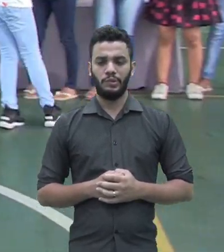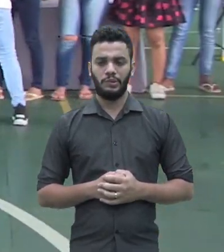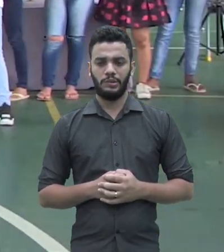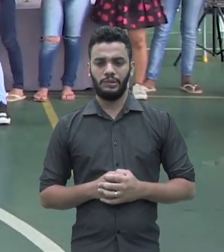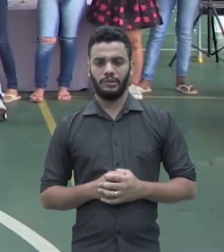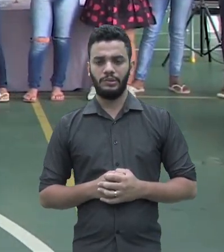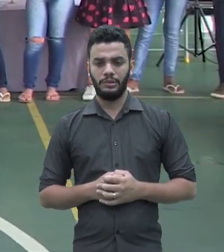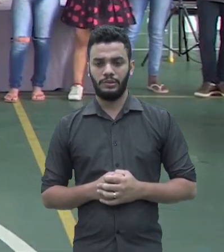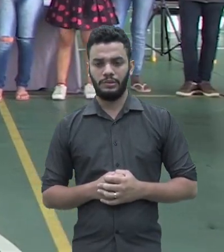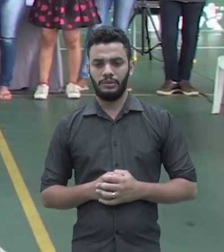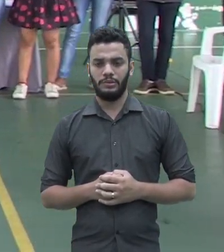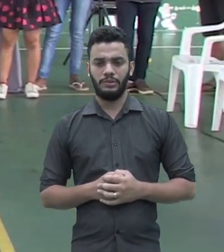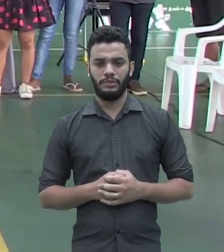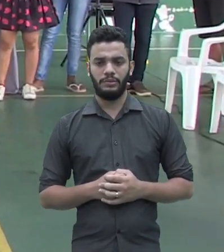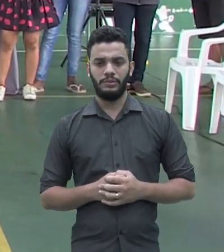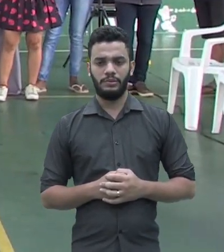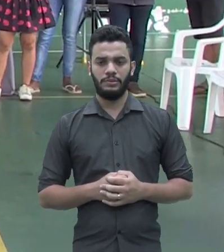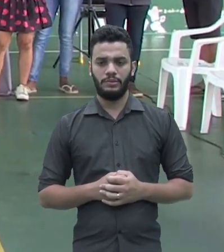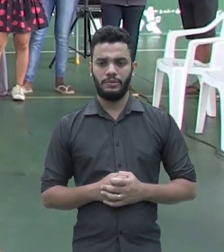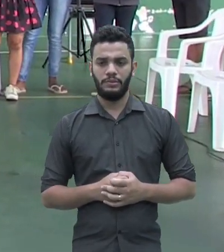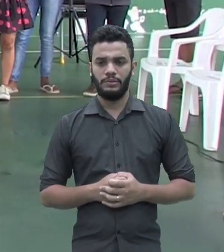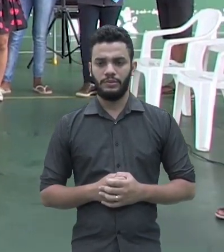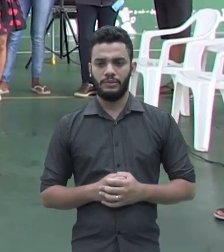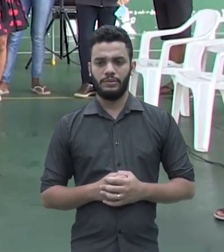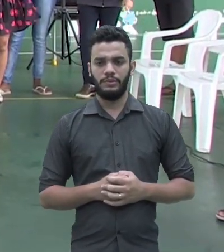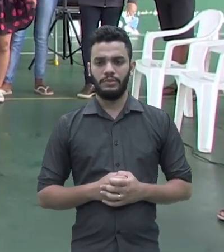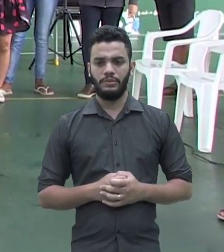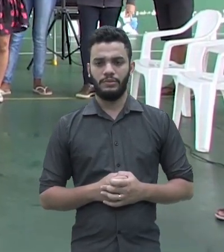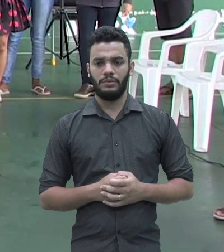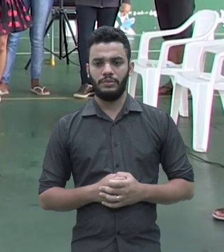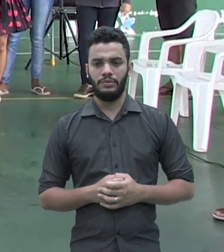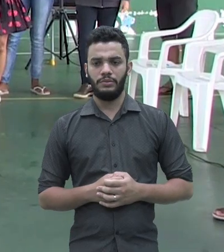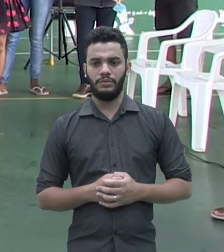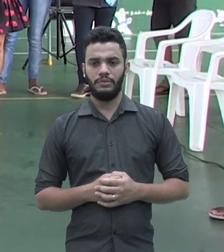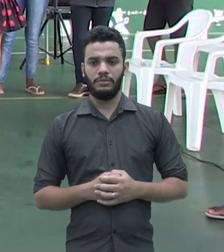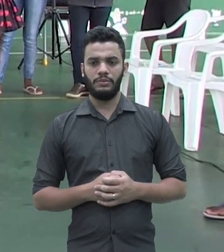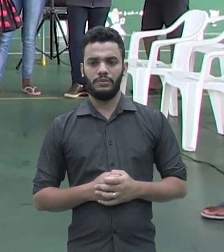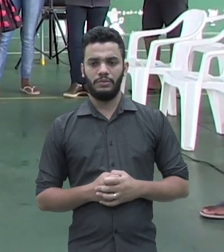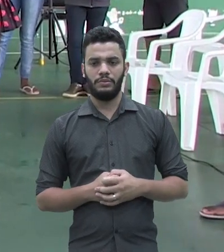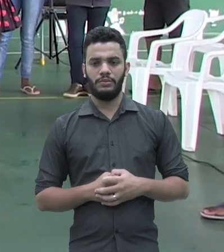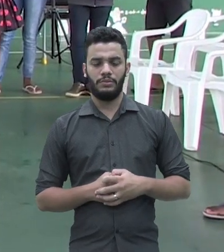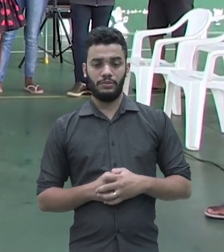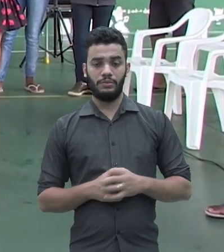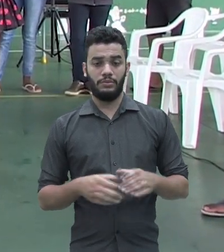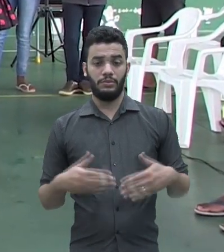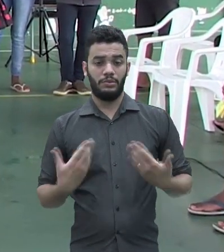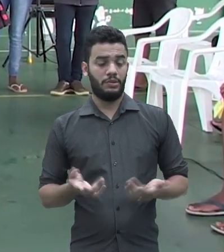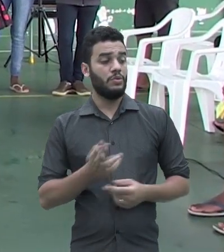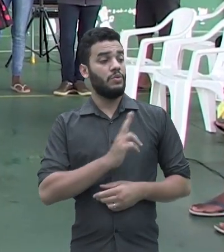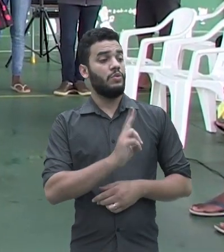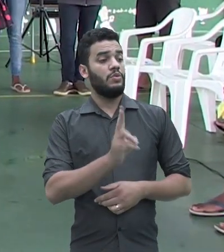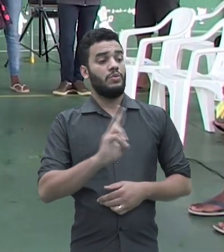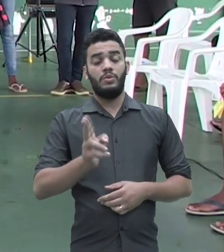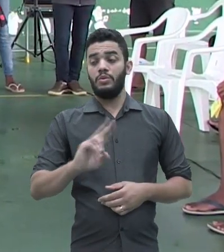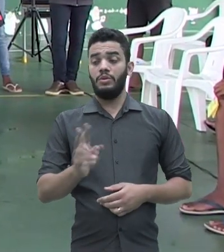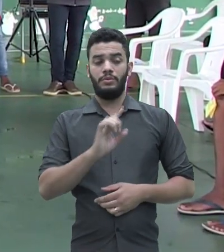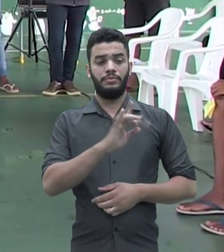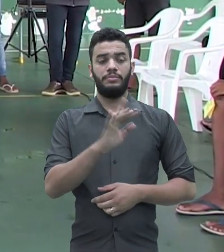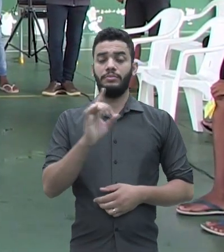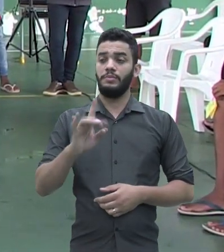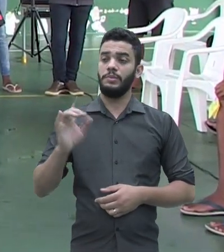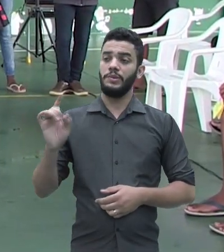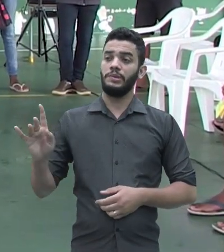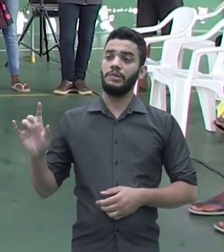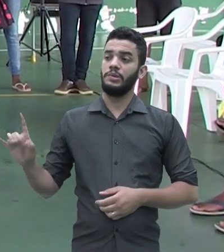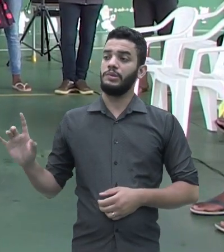Digamos que este balão é a vida de cada um de vocês que pegaram o balão.